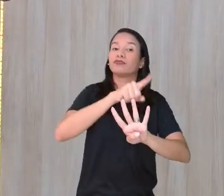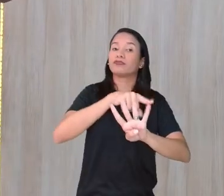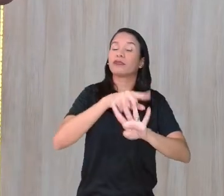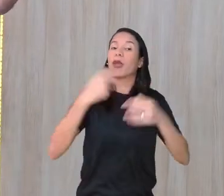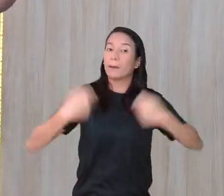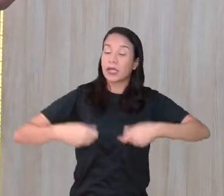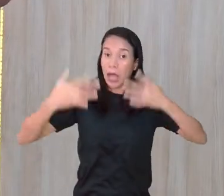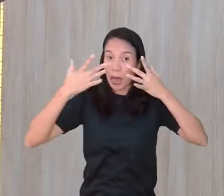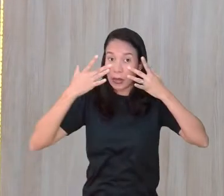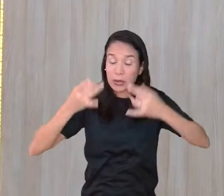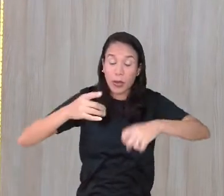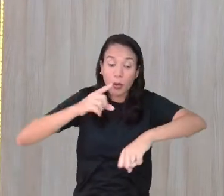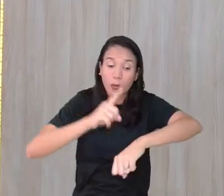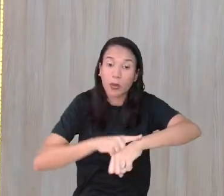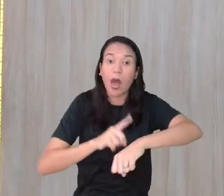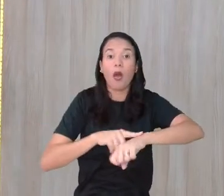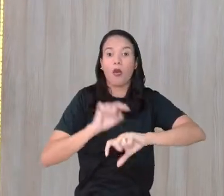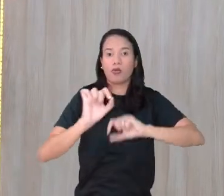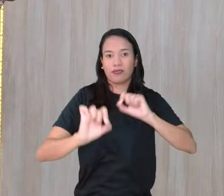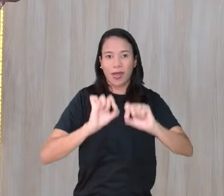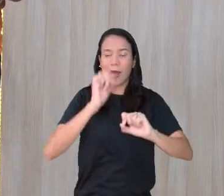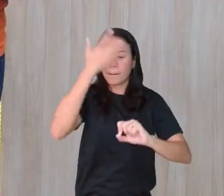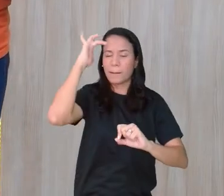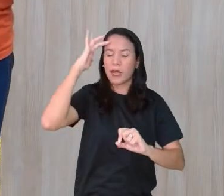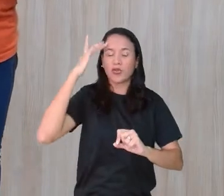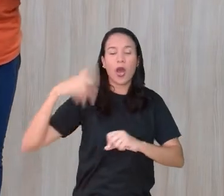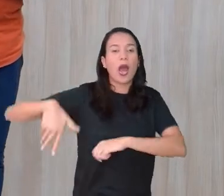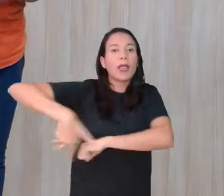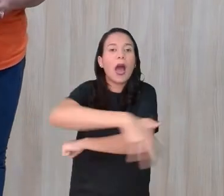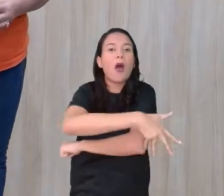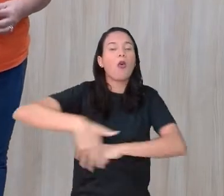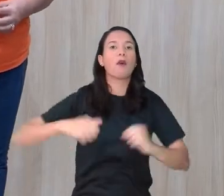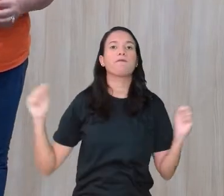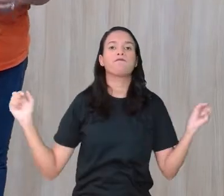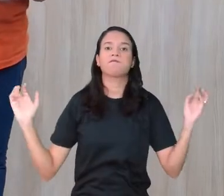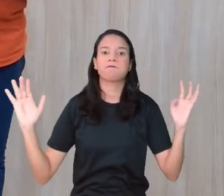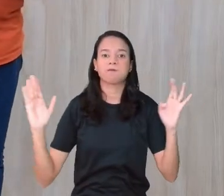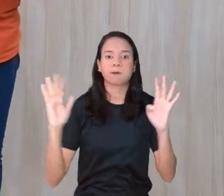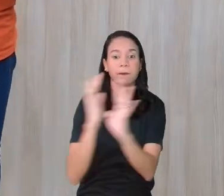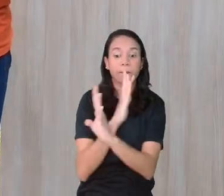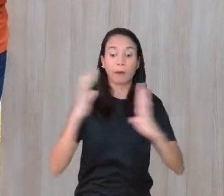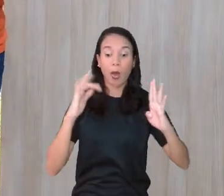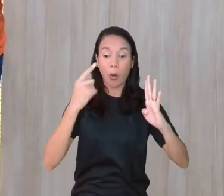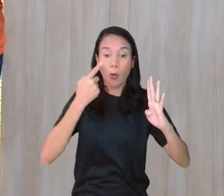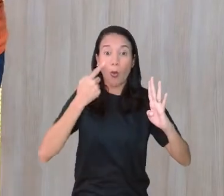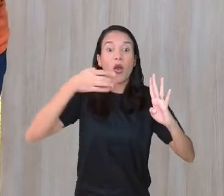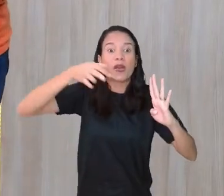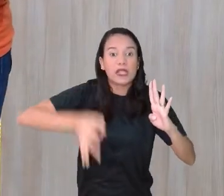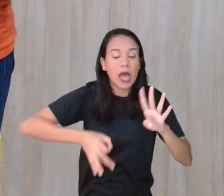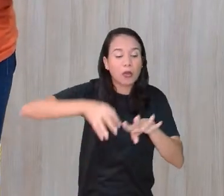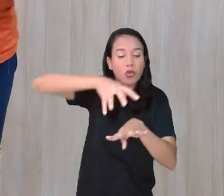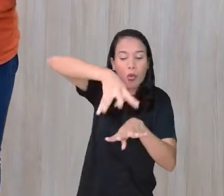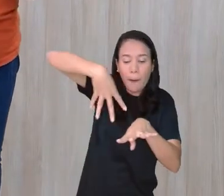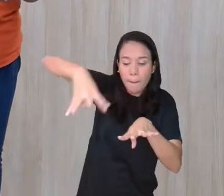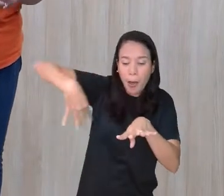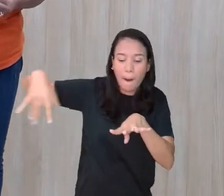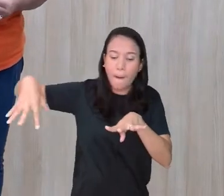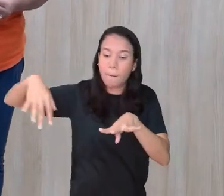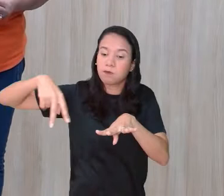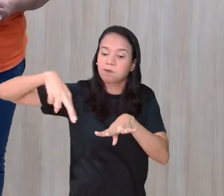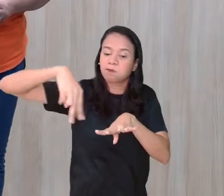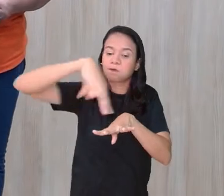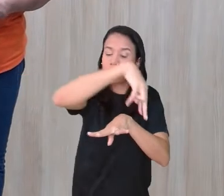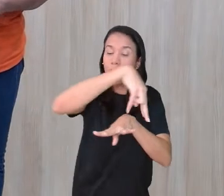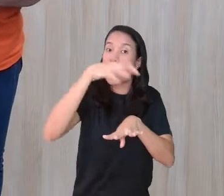atenção na hora, né, que você vai atravessar. Vamos procurar uma faixa. Ah, mas está tão pertinho, dá